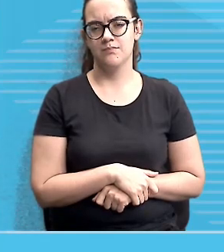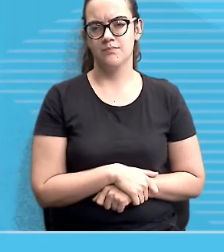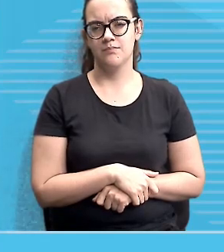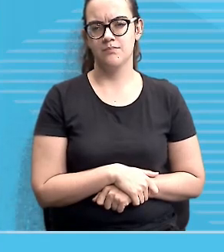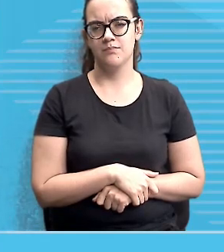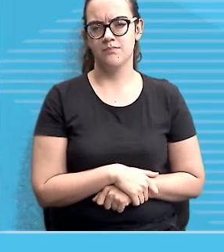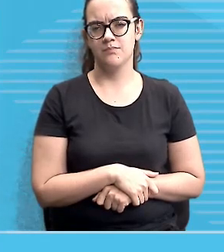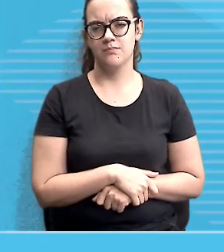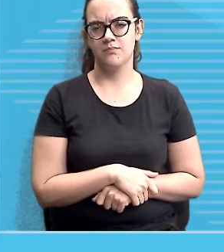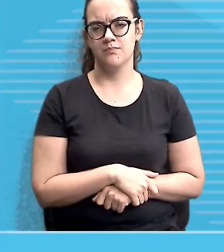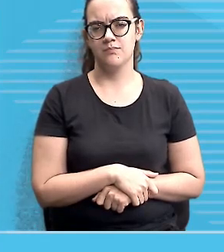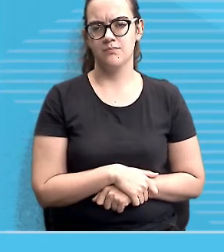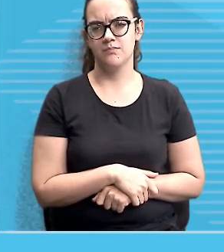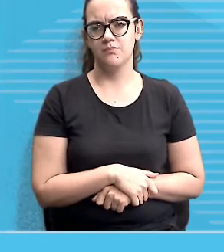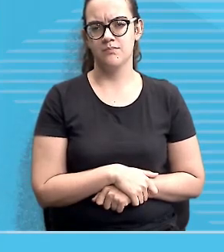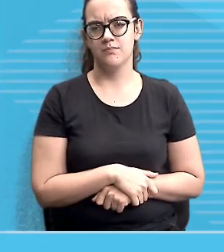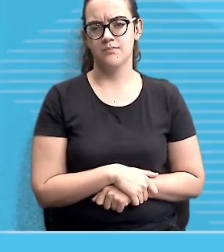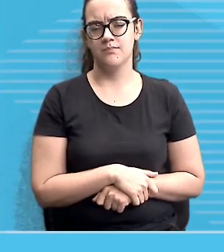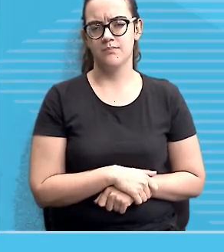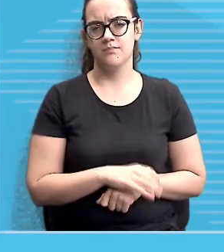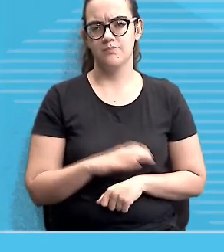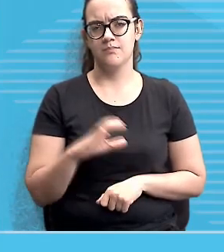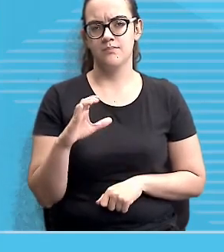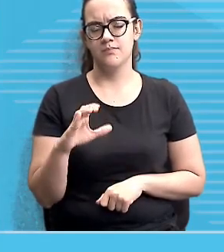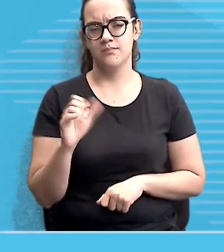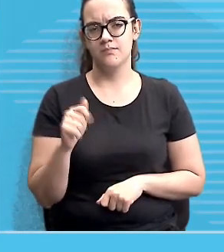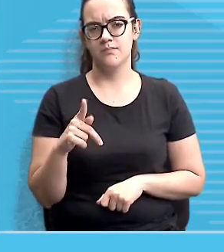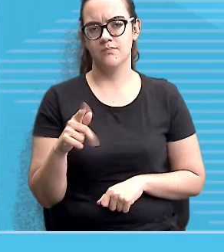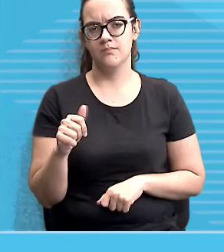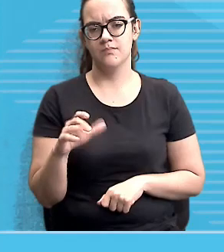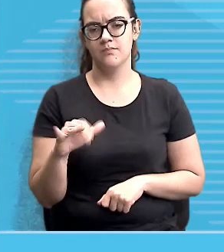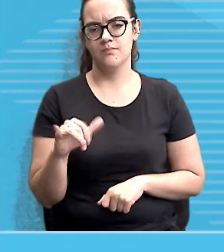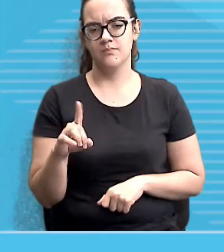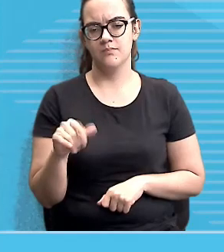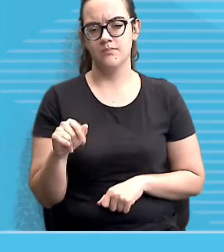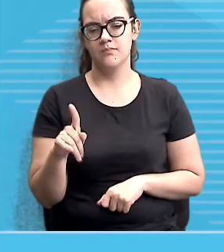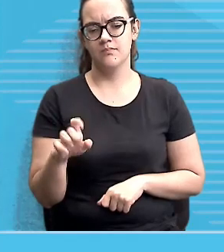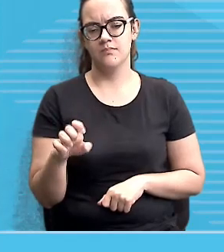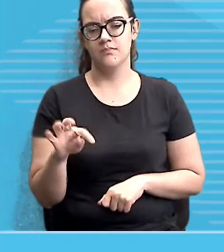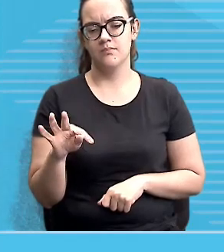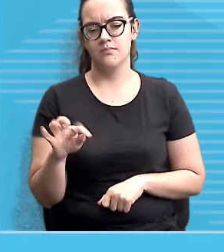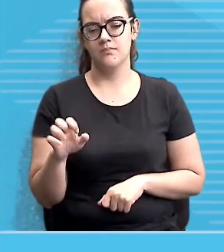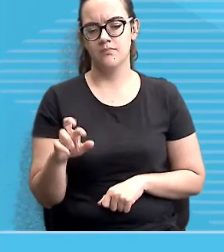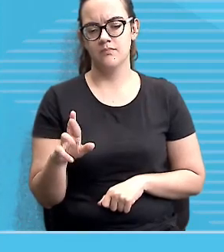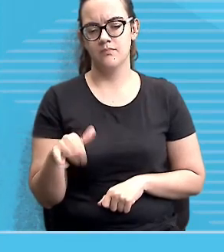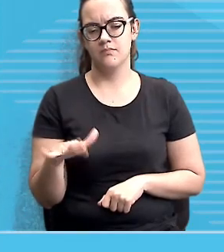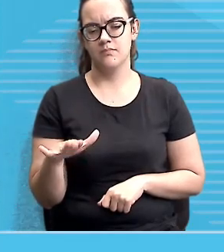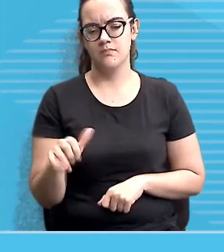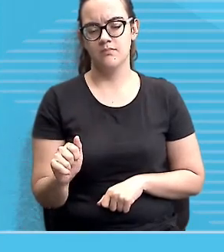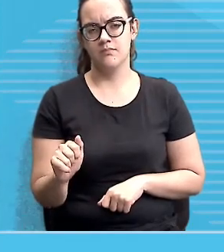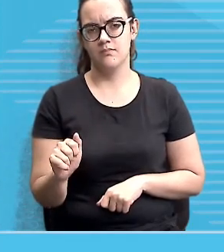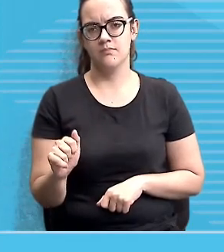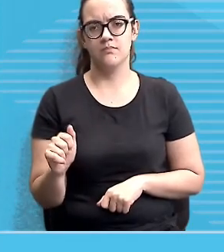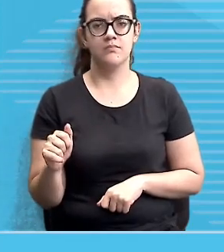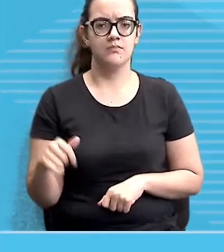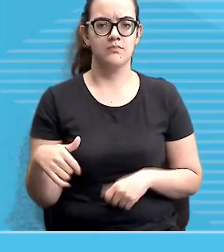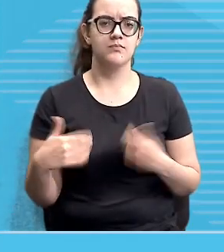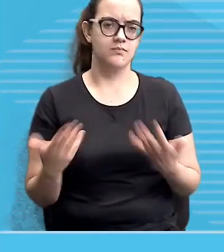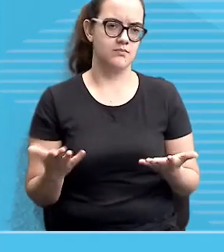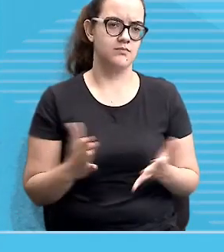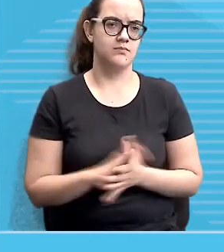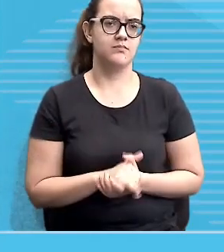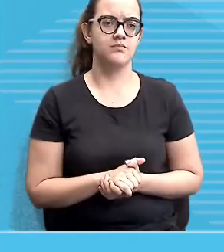e qual é a capacidade térmica desse material bom então a capacidade será